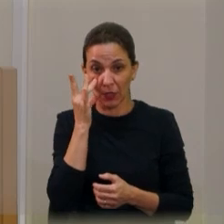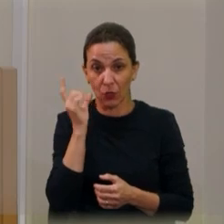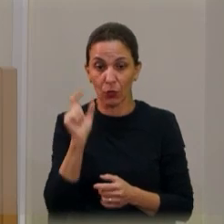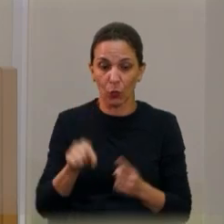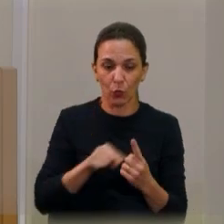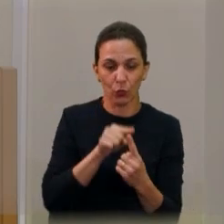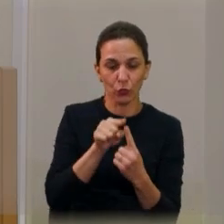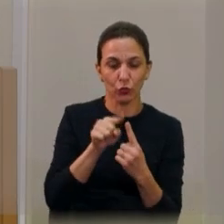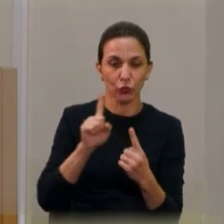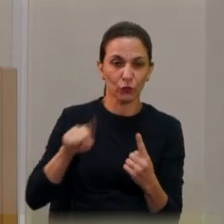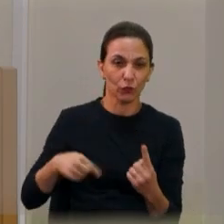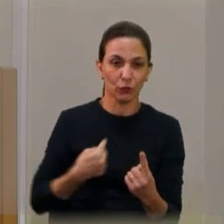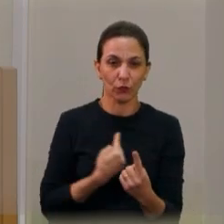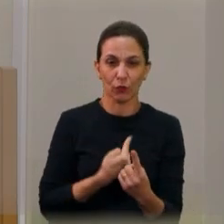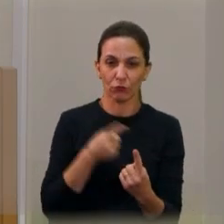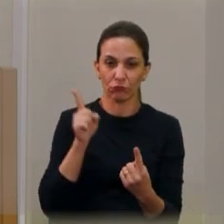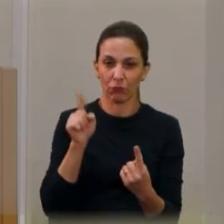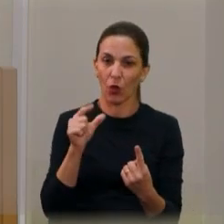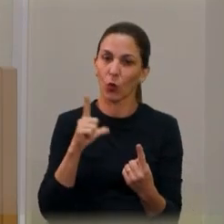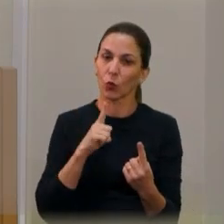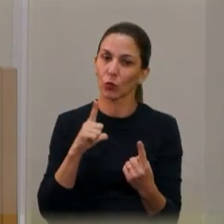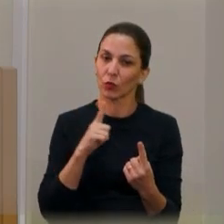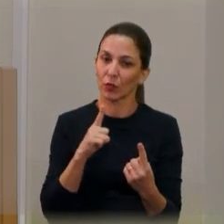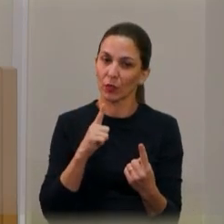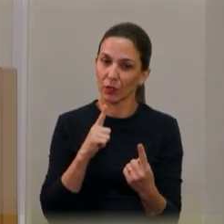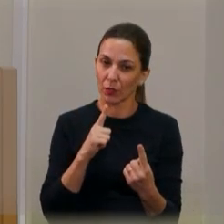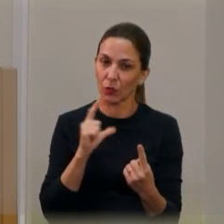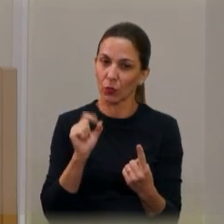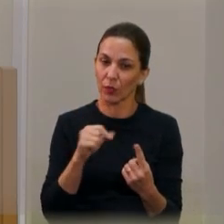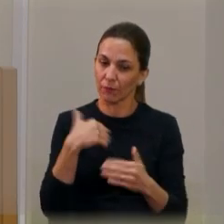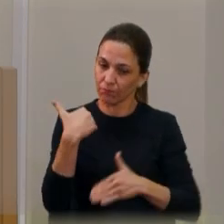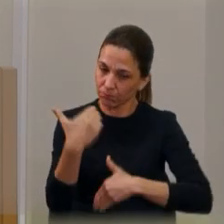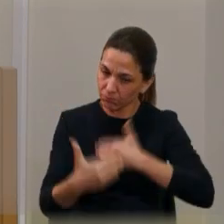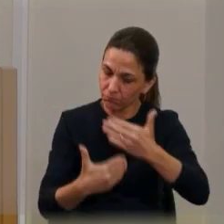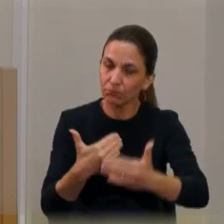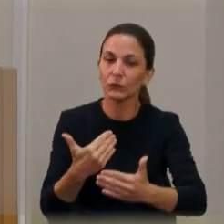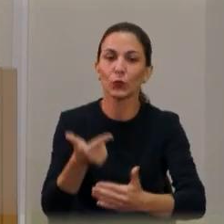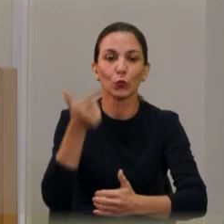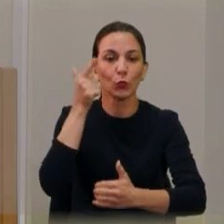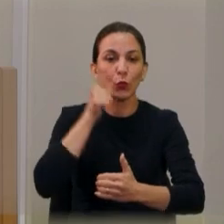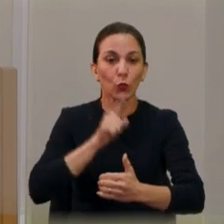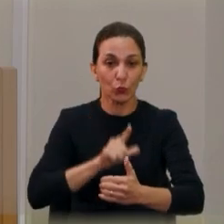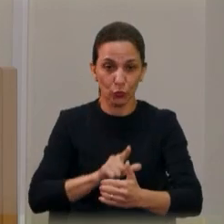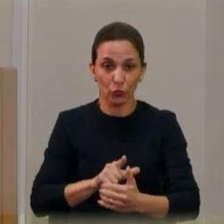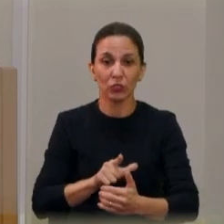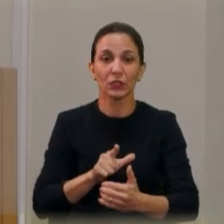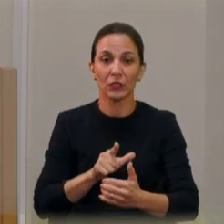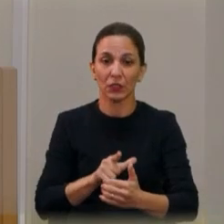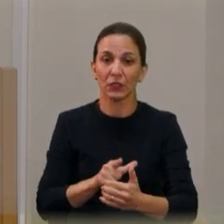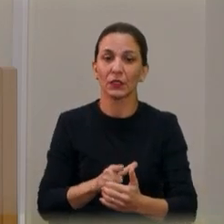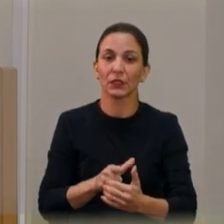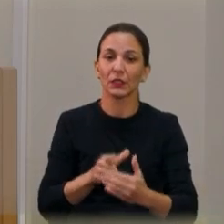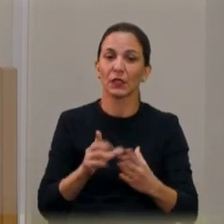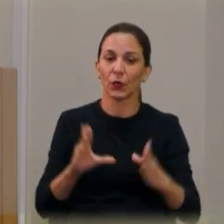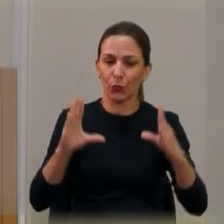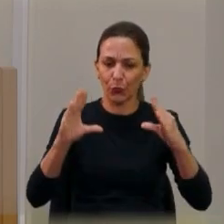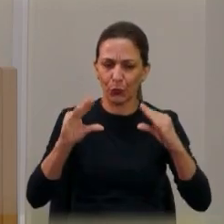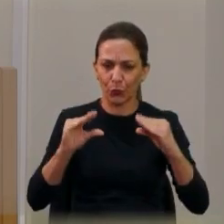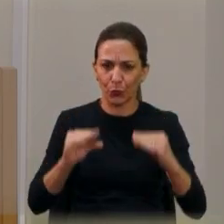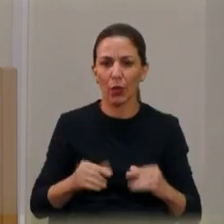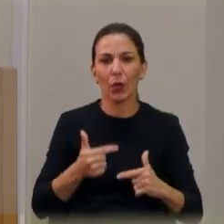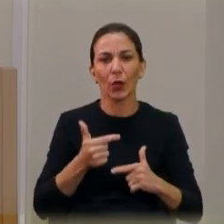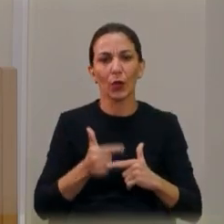o nosso intuito é poder caminhar e a gente conseguir estancar essa sangria que se estabelece